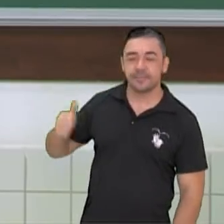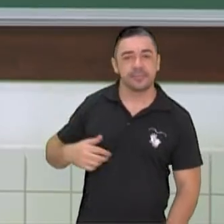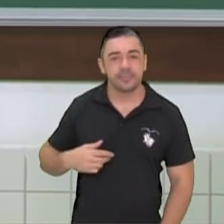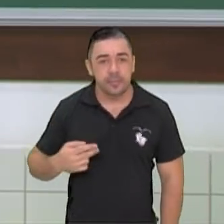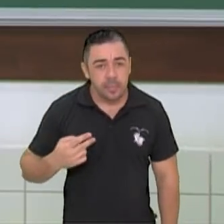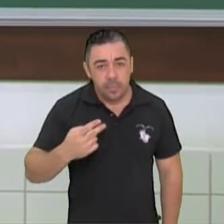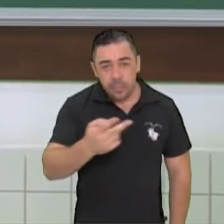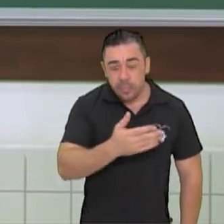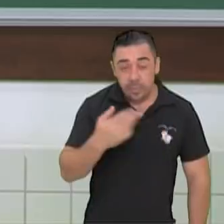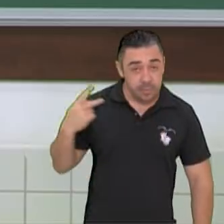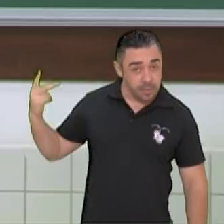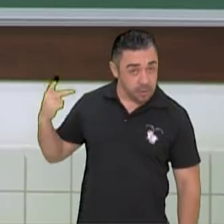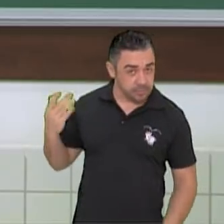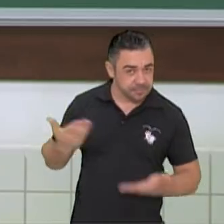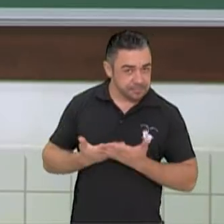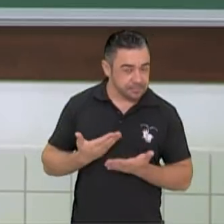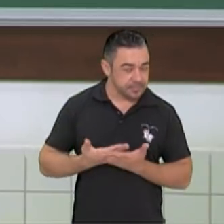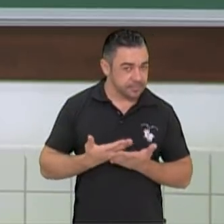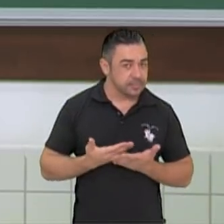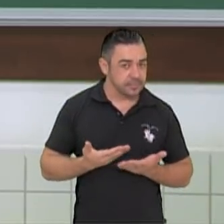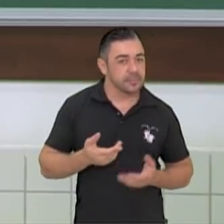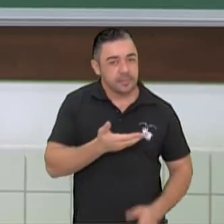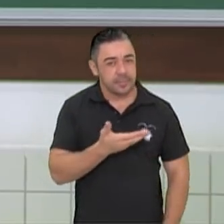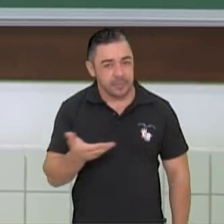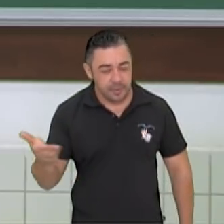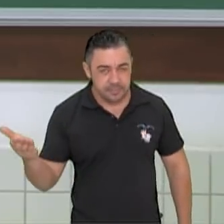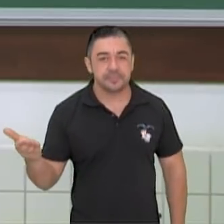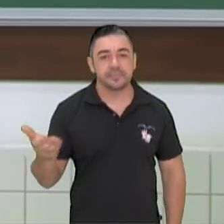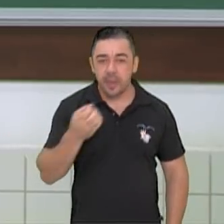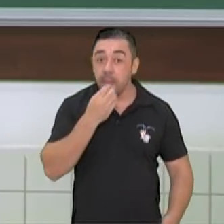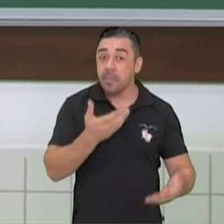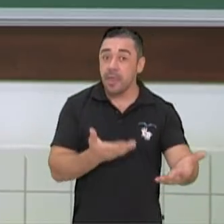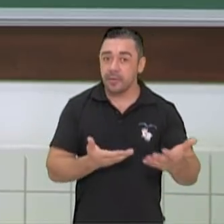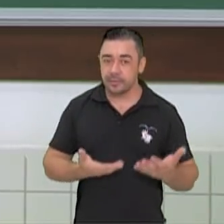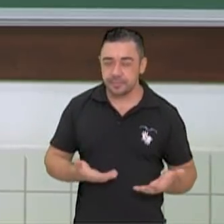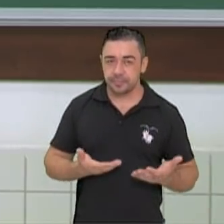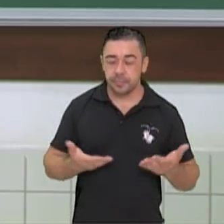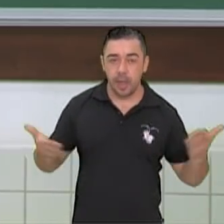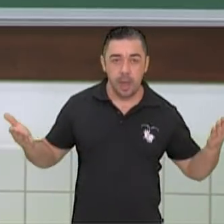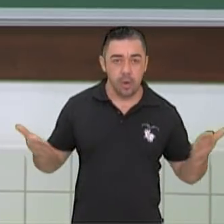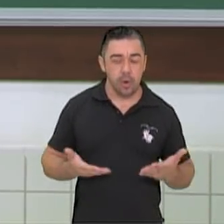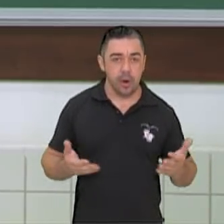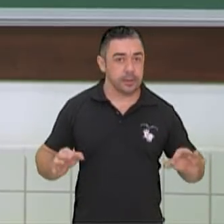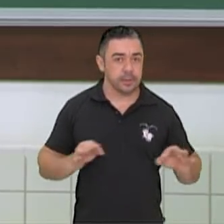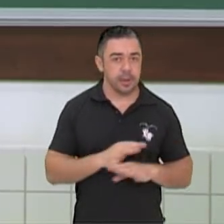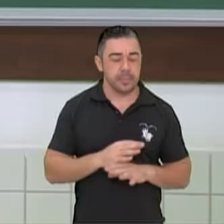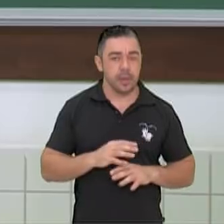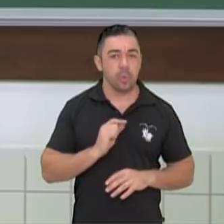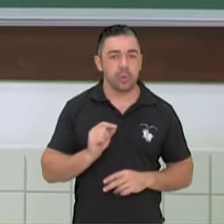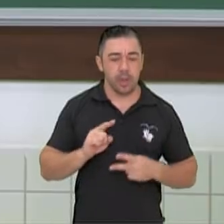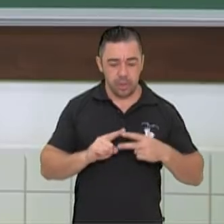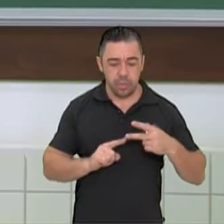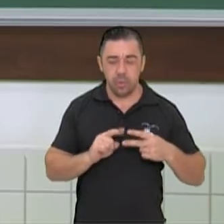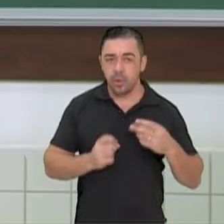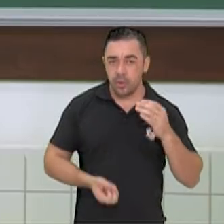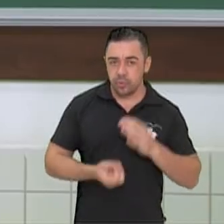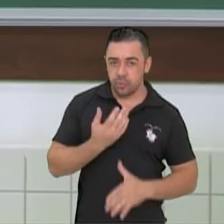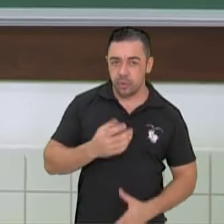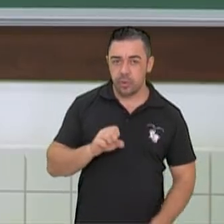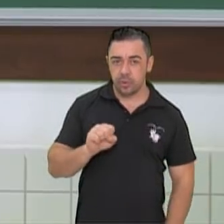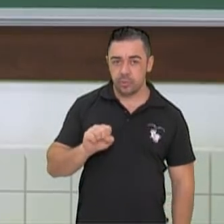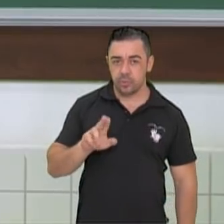todos bem-vindos para mais uma aula em nome da Secretaria da Educação. Agora nós vamos fechar aquela duplinha da aula passada sobre suzerania